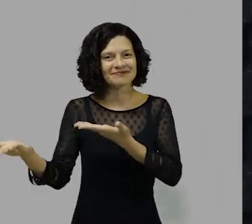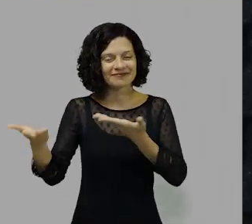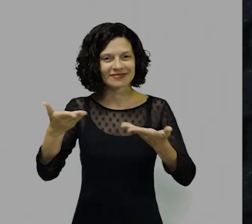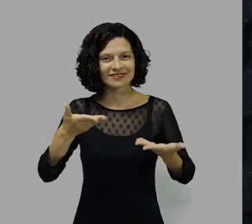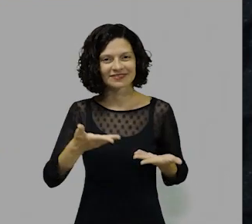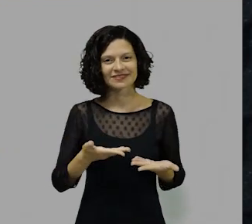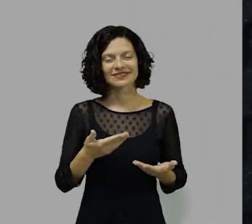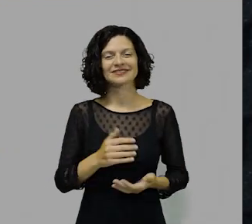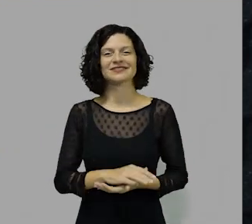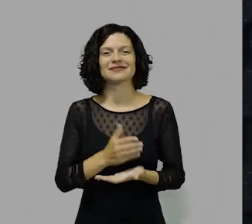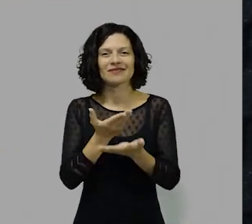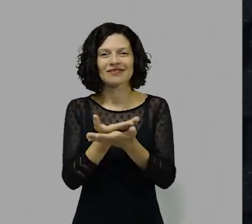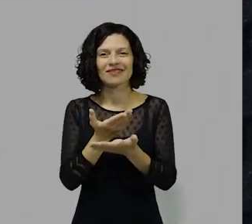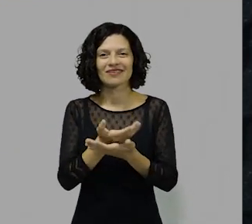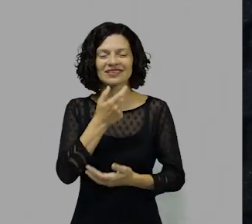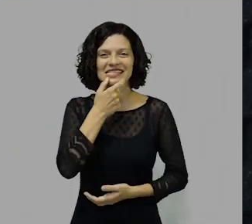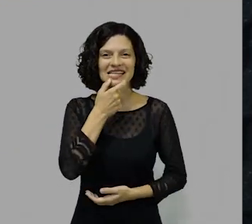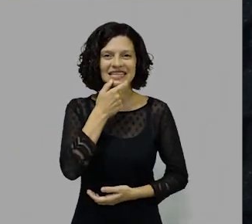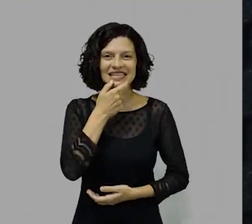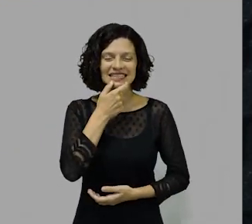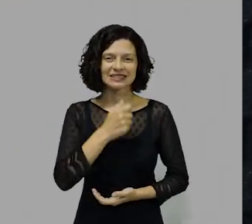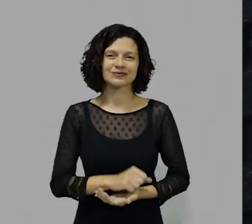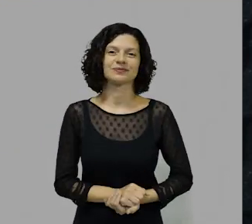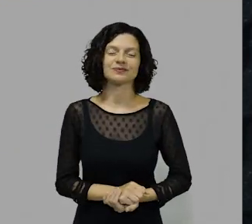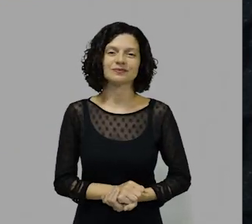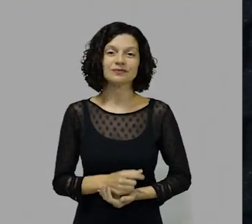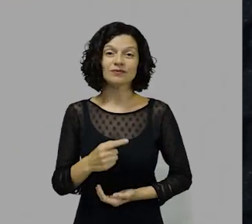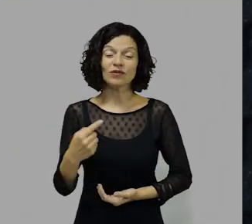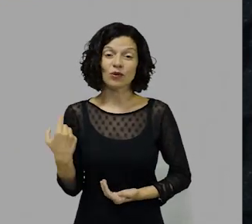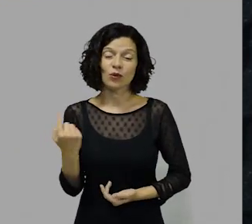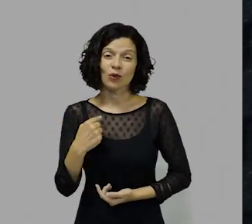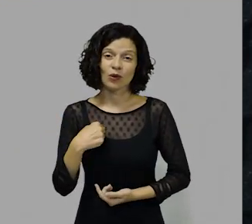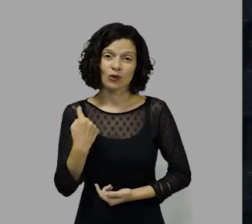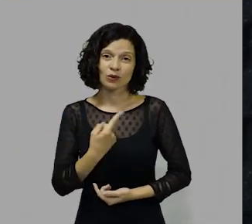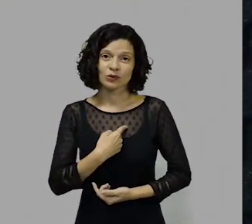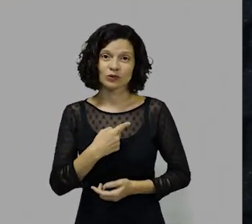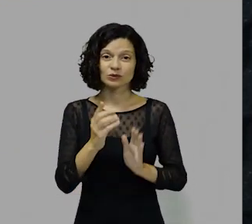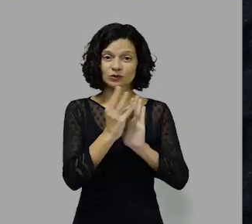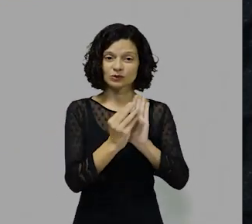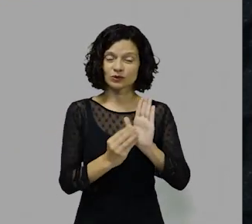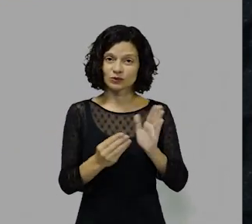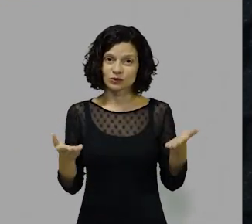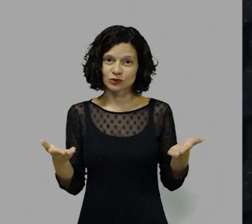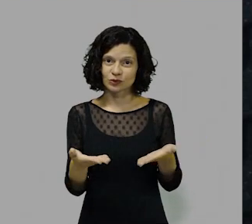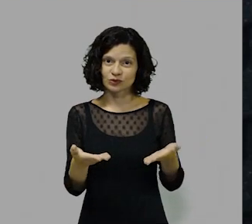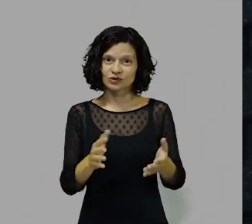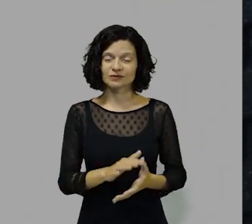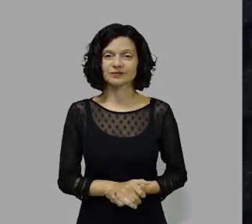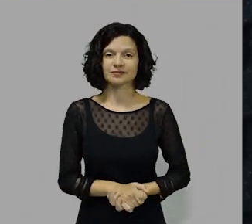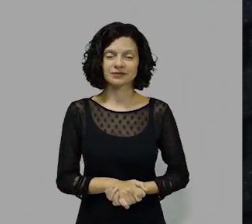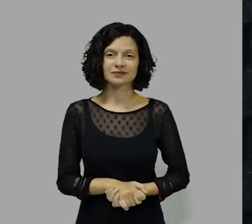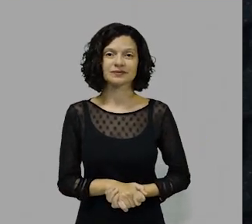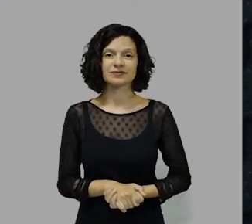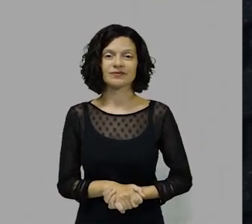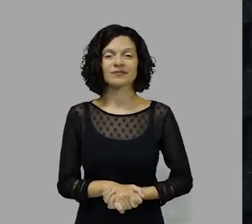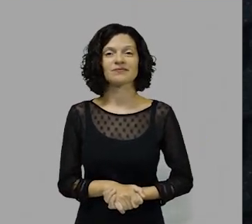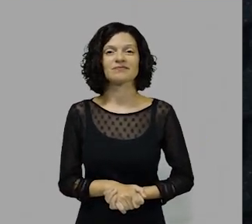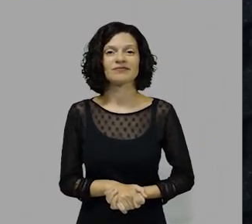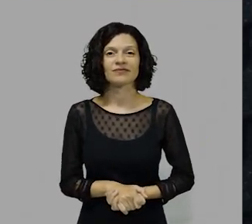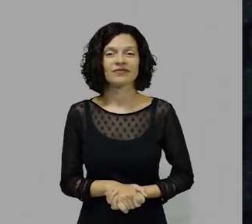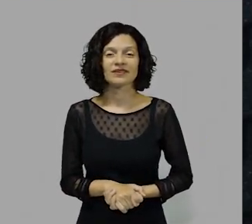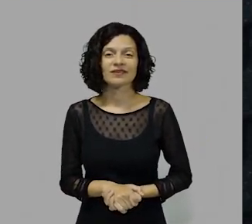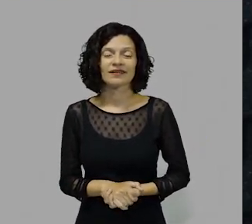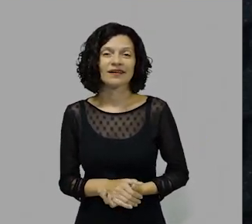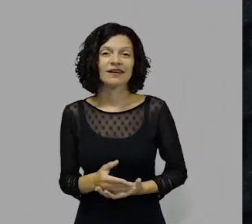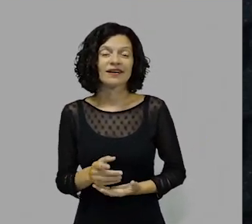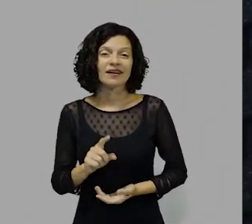uma aula de língua inglesa. Hoje o nosso conteúdo é Use of Connectives, Discourse Markers. Ou seja,